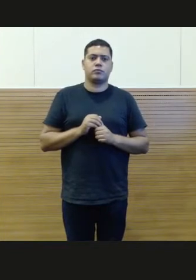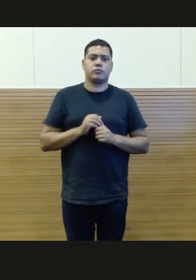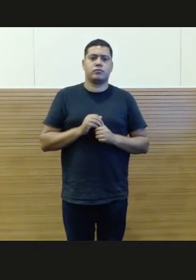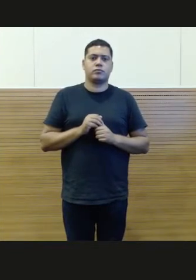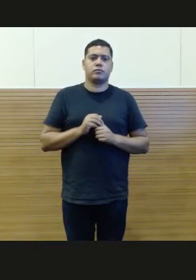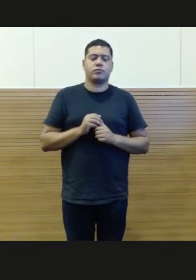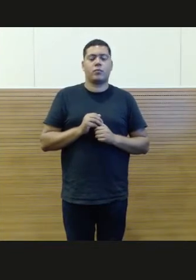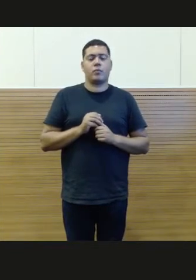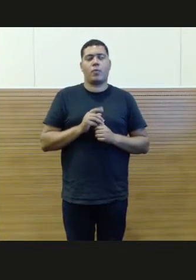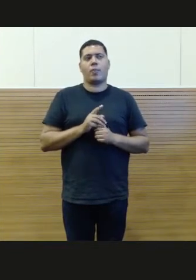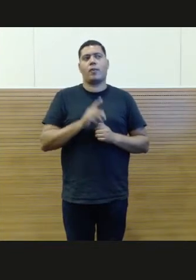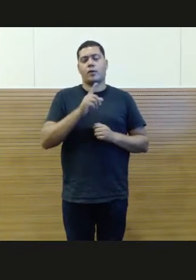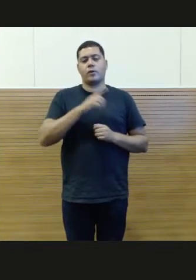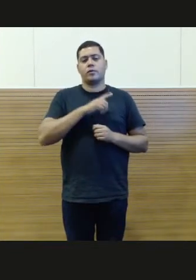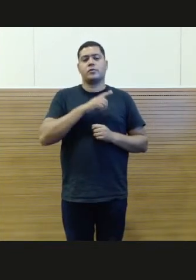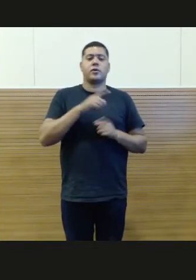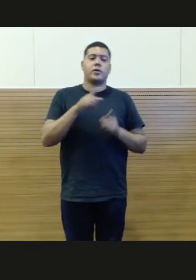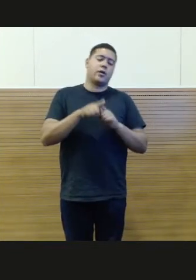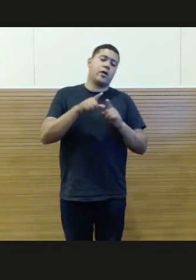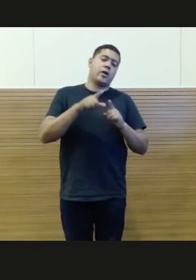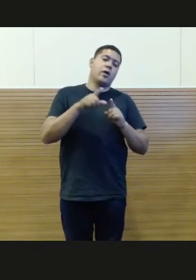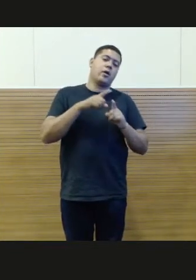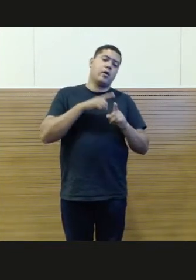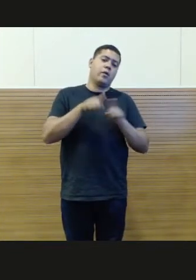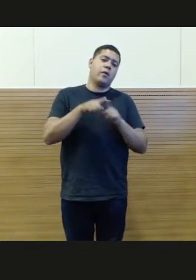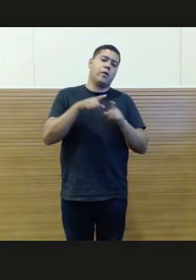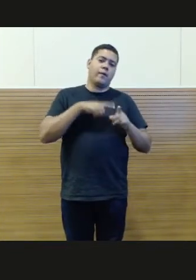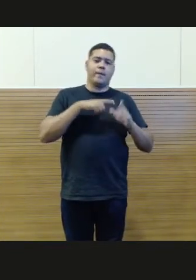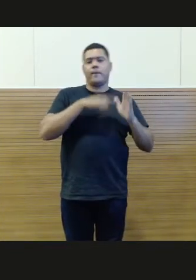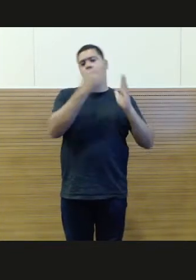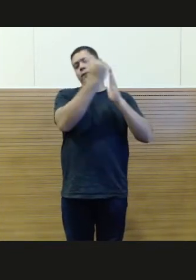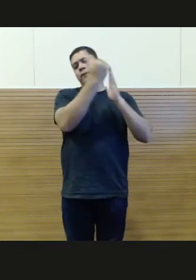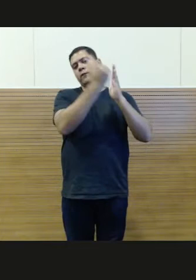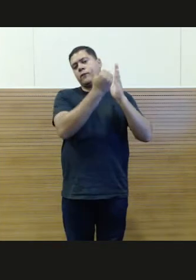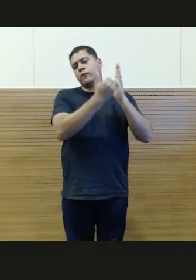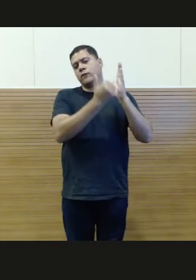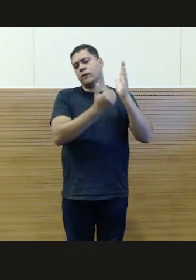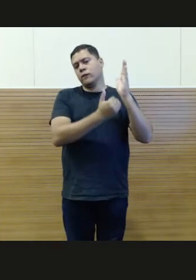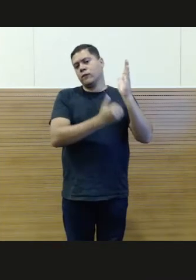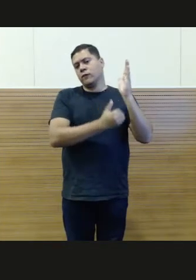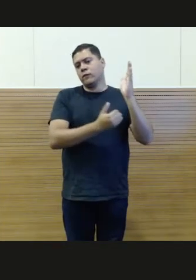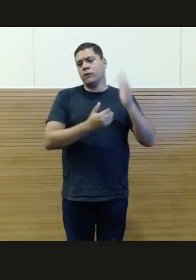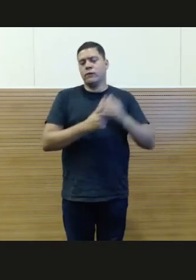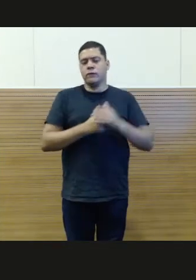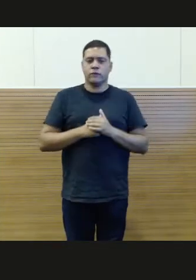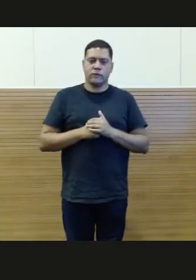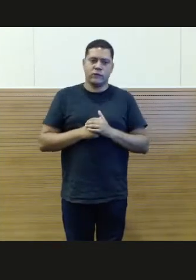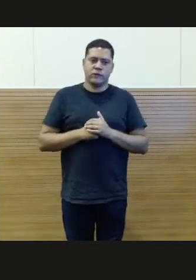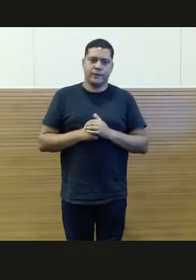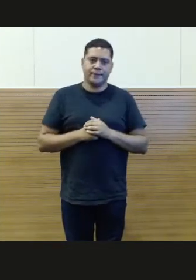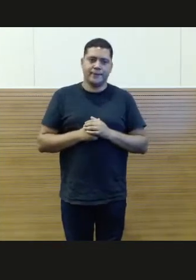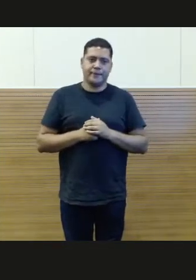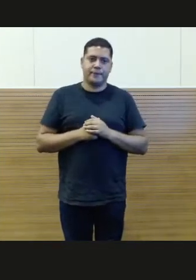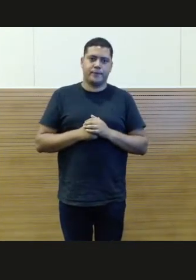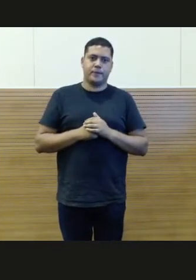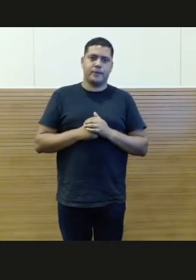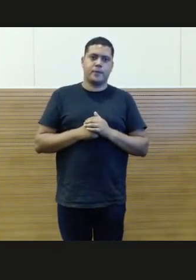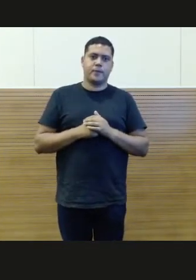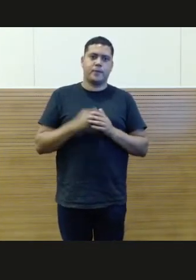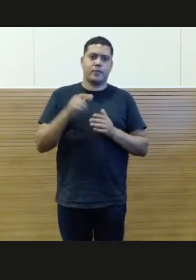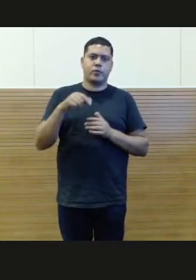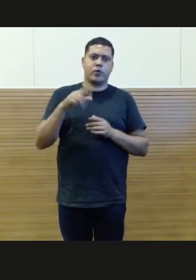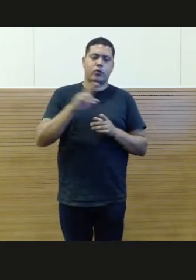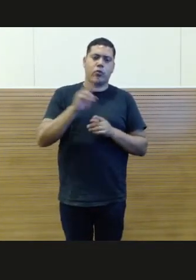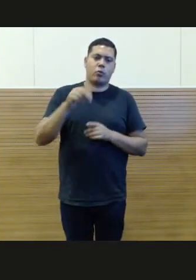Aqui acima está uma lista com os benefícios da classificação de alimento nova, NOVA.